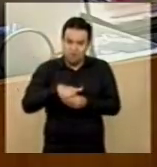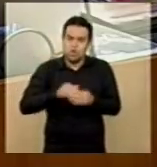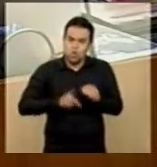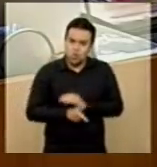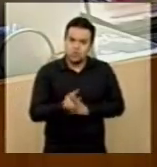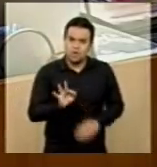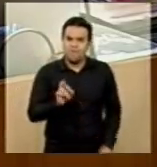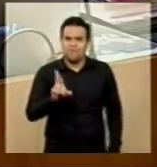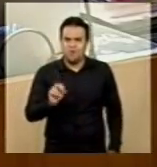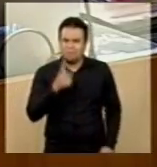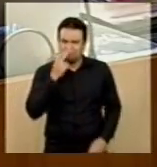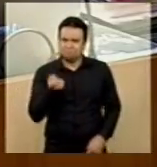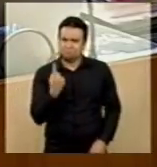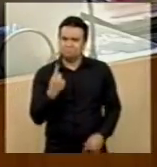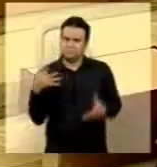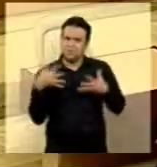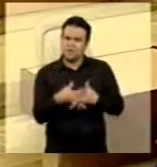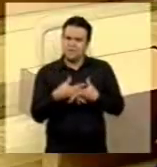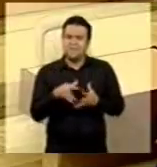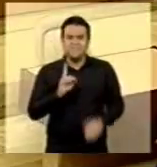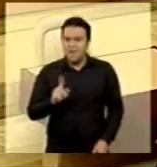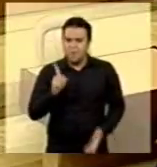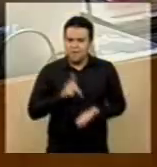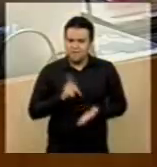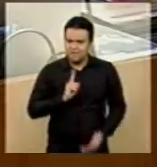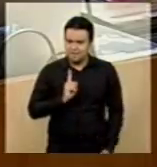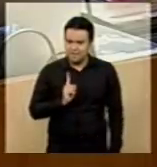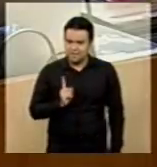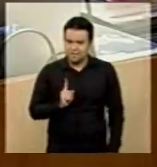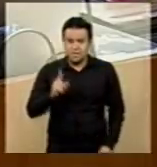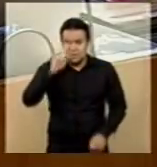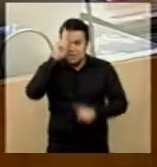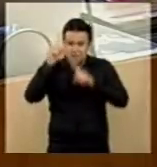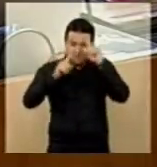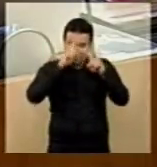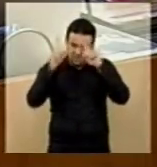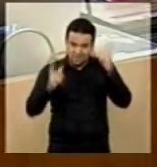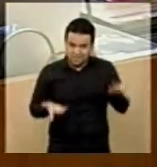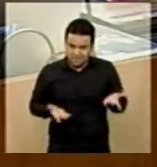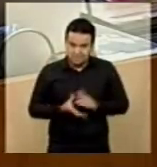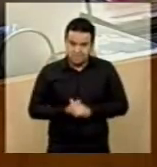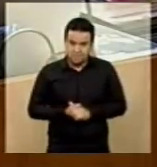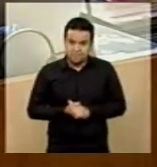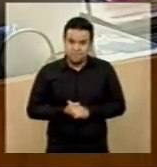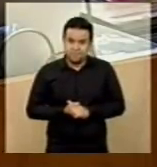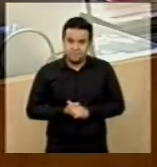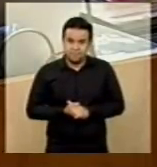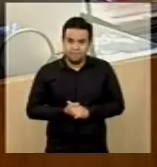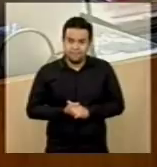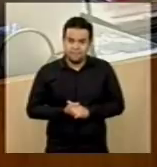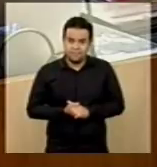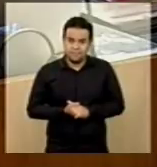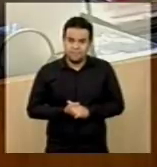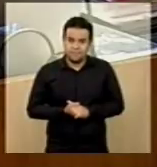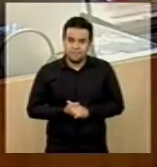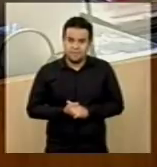foro. Na então verdade, é bom deixar claro que isso não verdade, é verdade. Se criou, presidente, se criou isso, não isso é verdade. Que nós estamos acabando